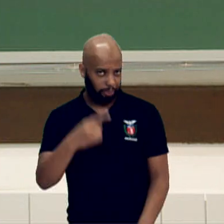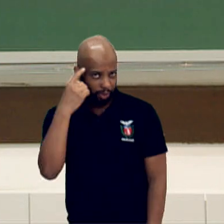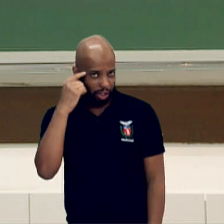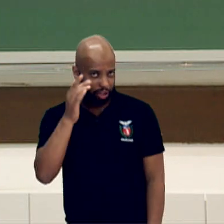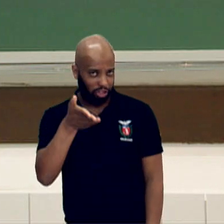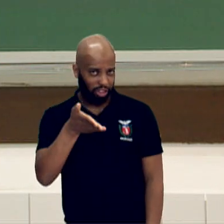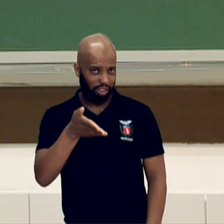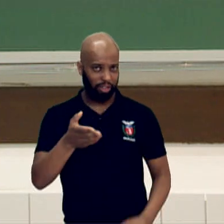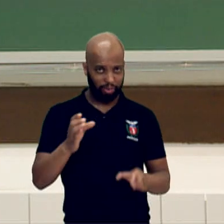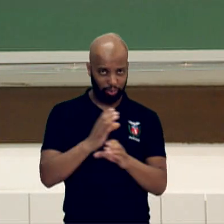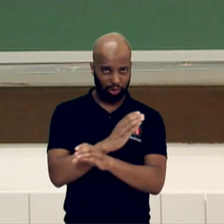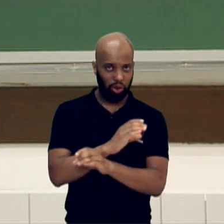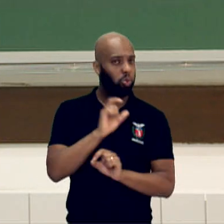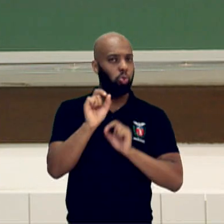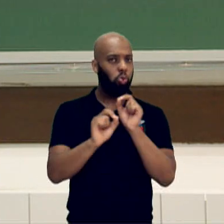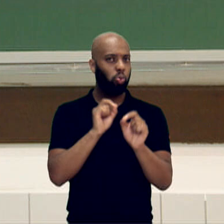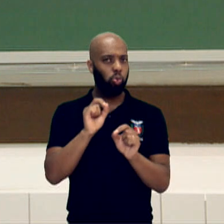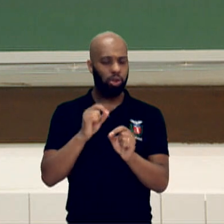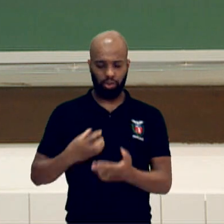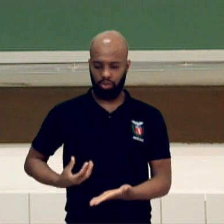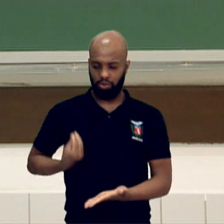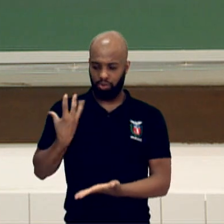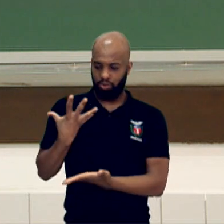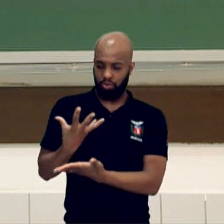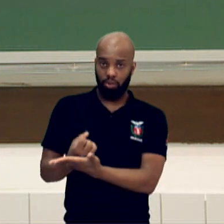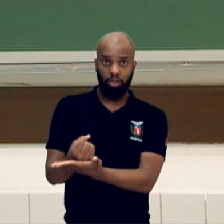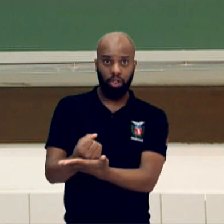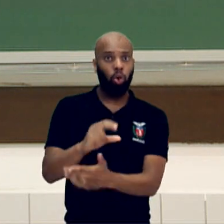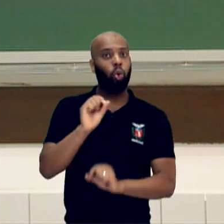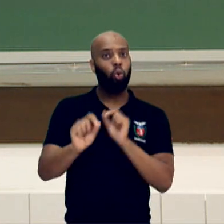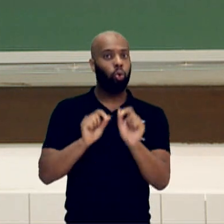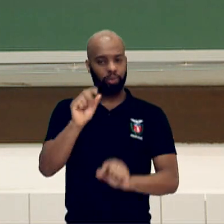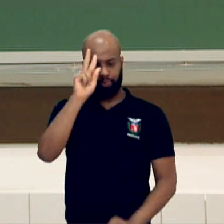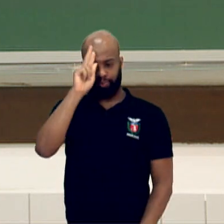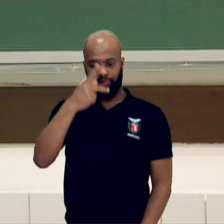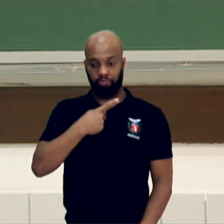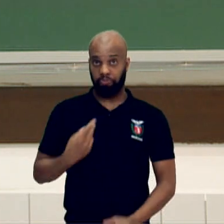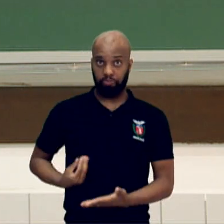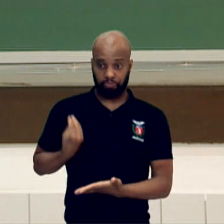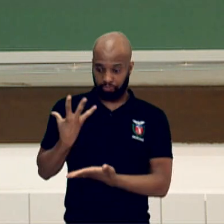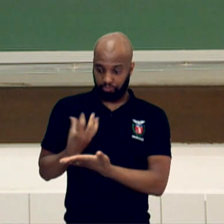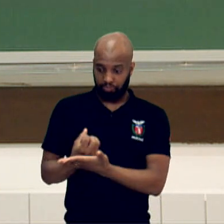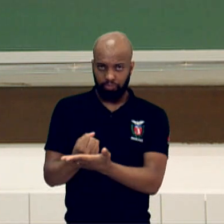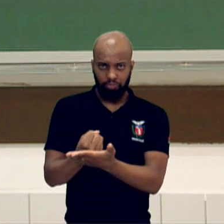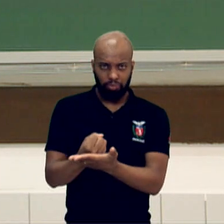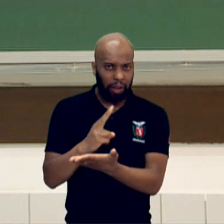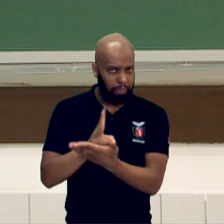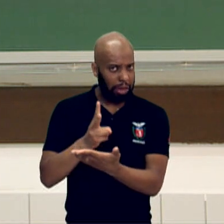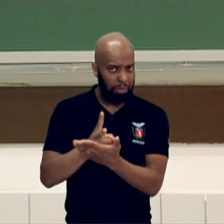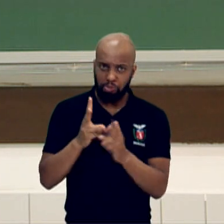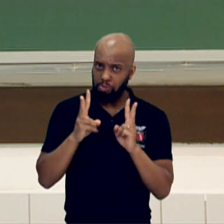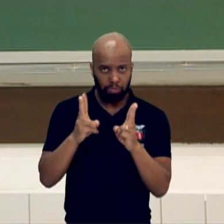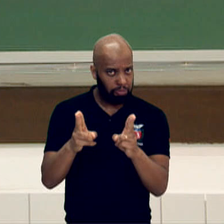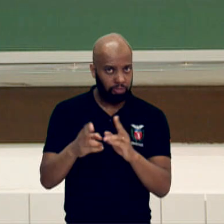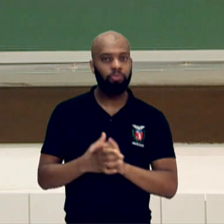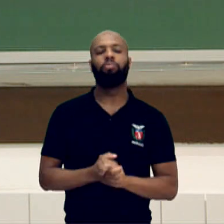Pensaram o que é uma biografia e o que é uma autobiografia, ou são as mesmas coisas?